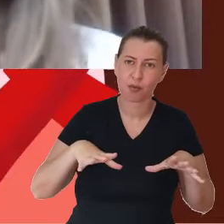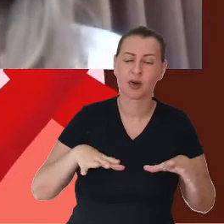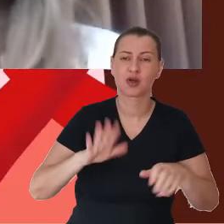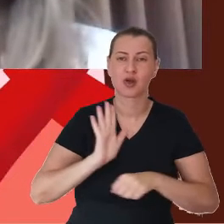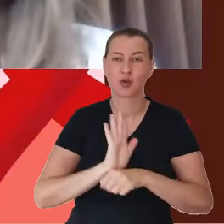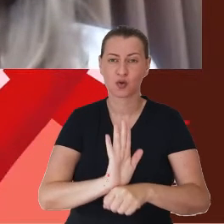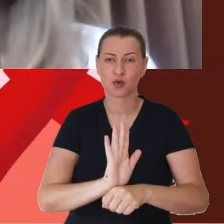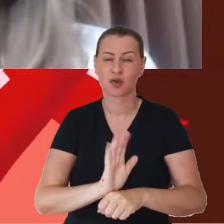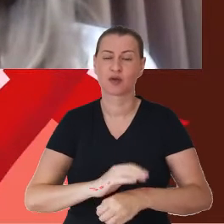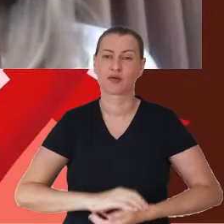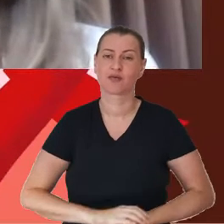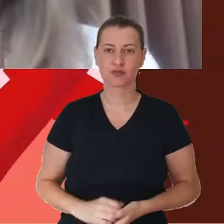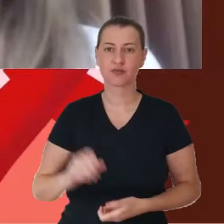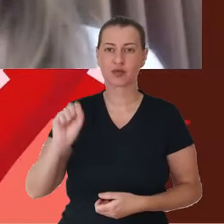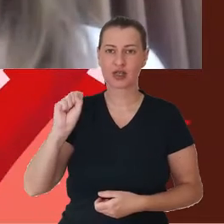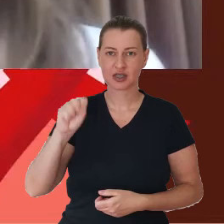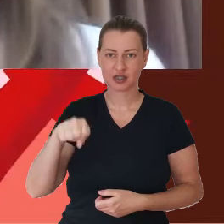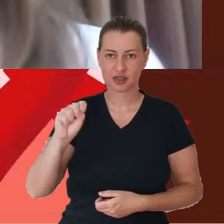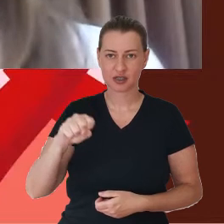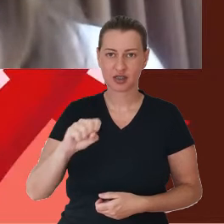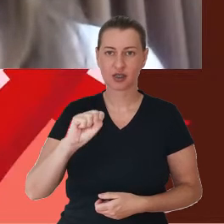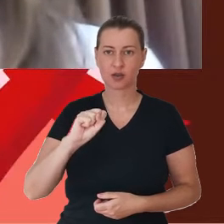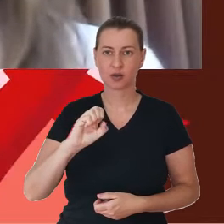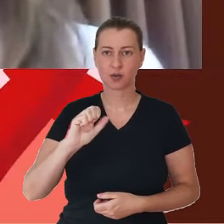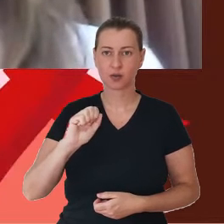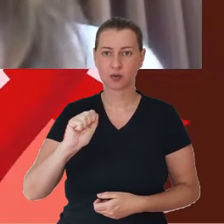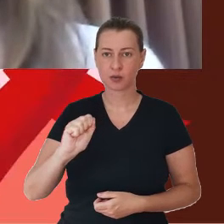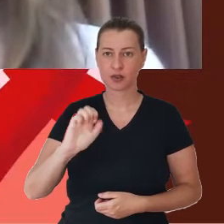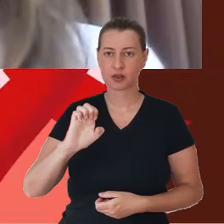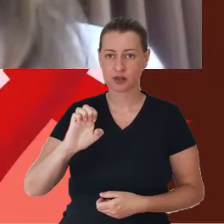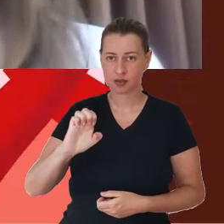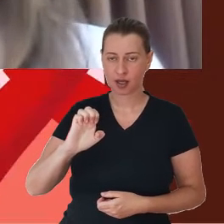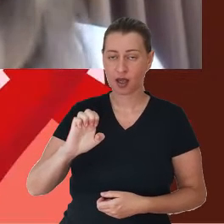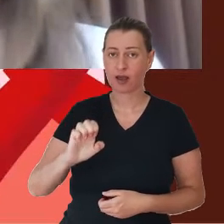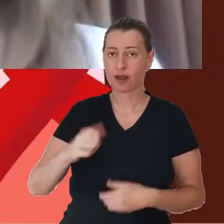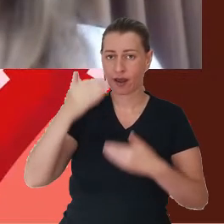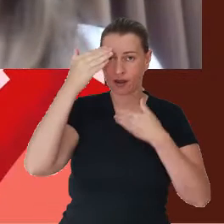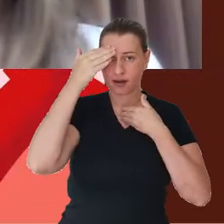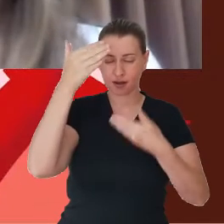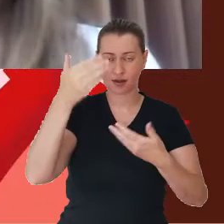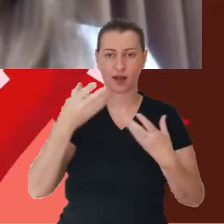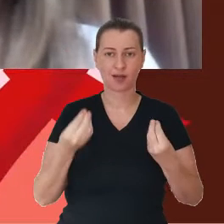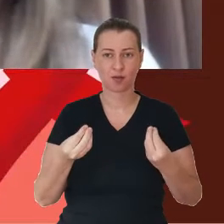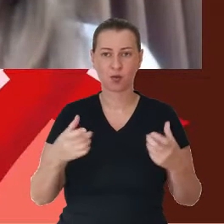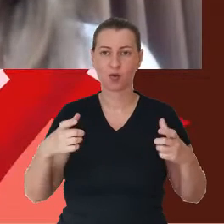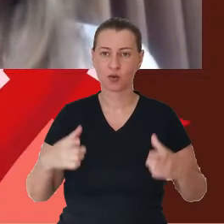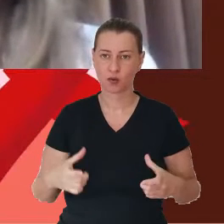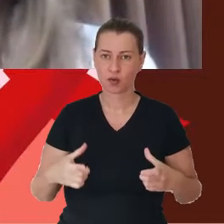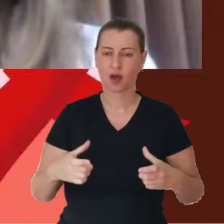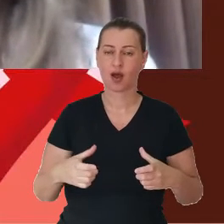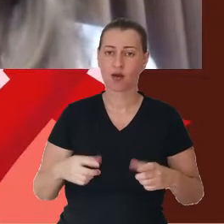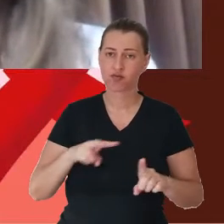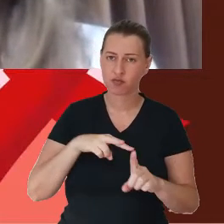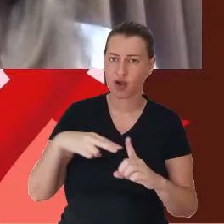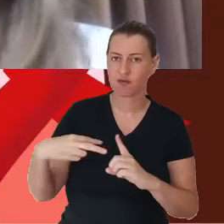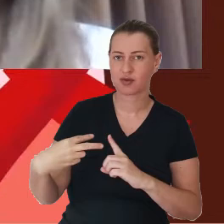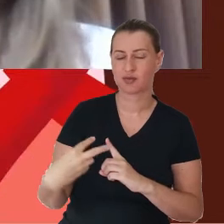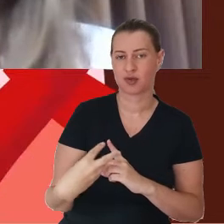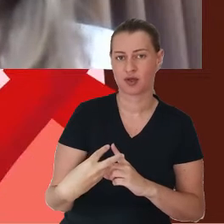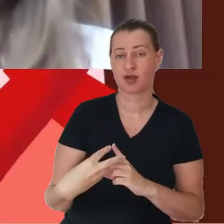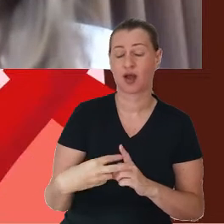aí. Sim, o SAI agradece muito também o espaço, a visibilidade,